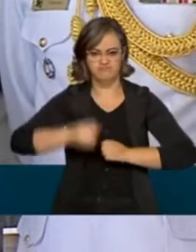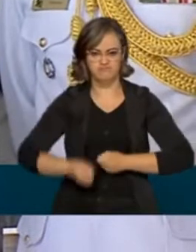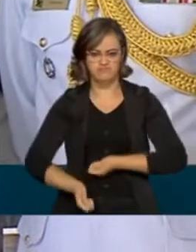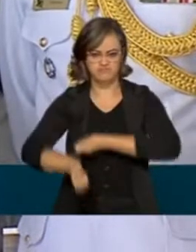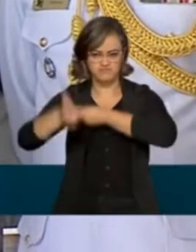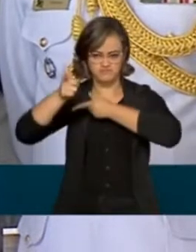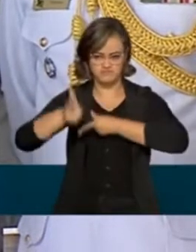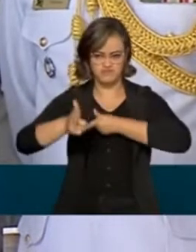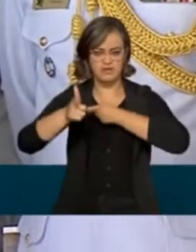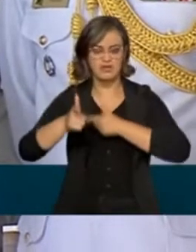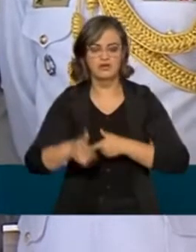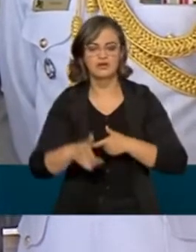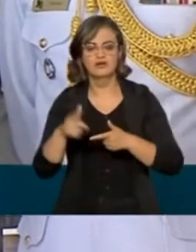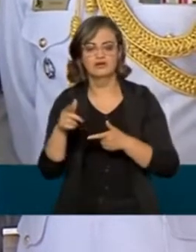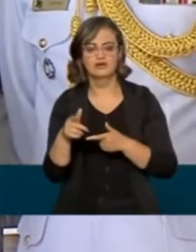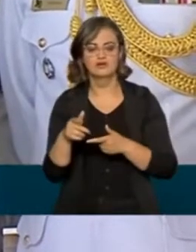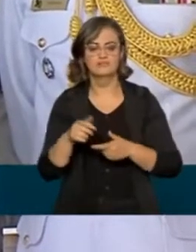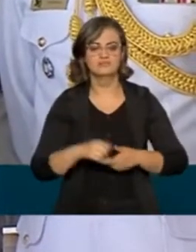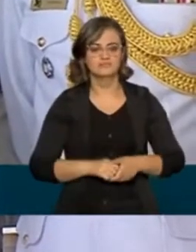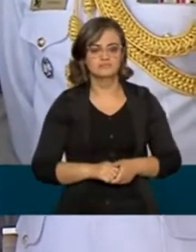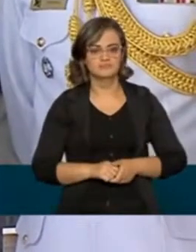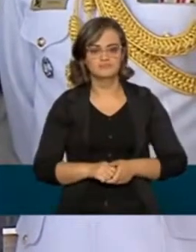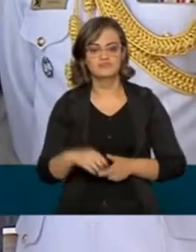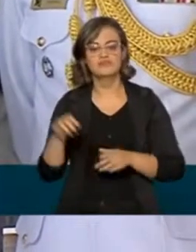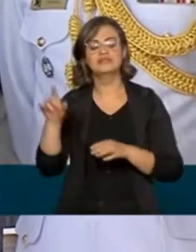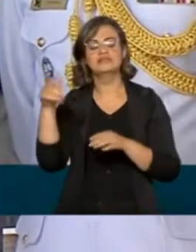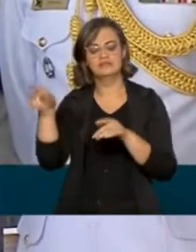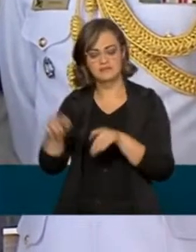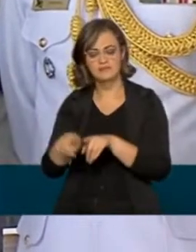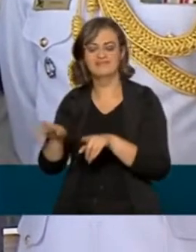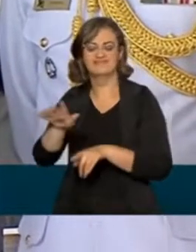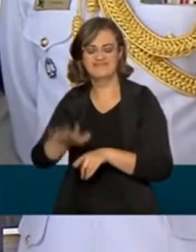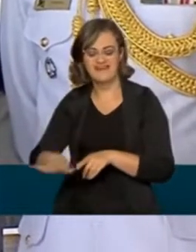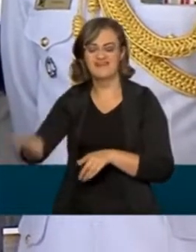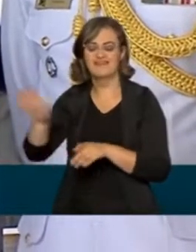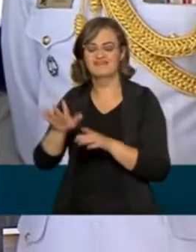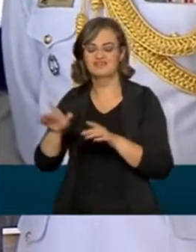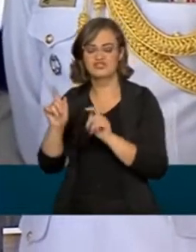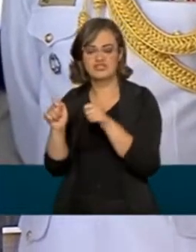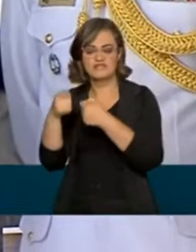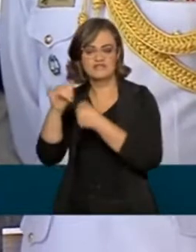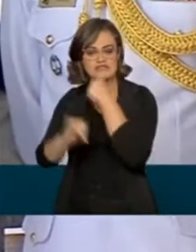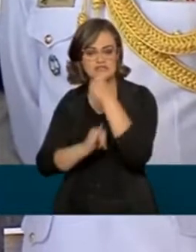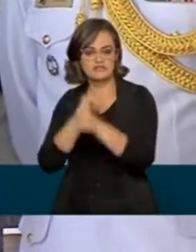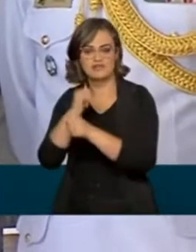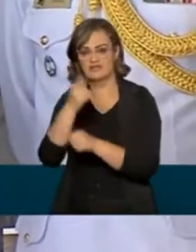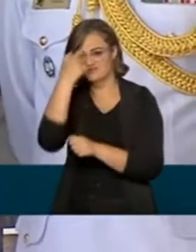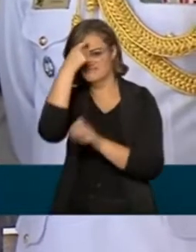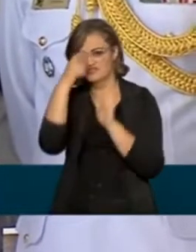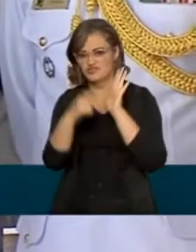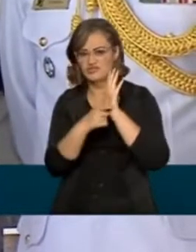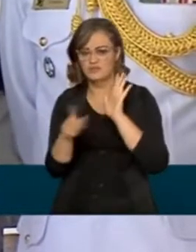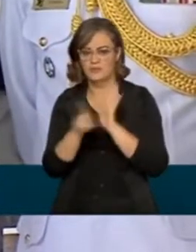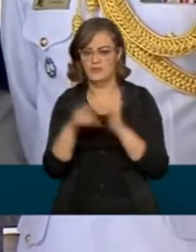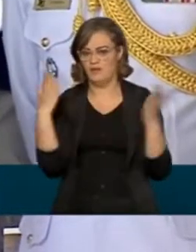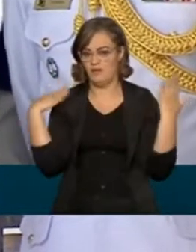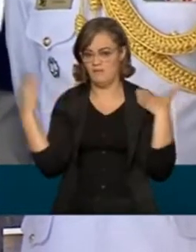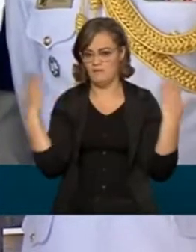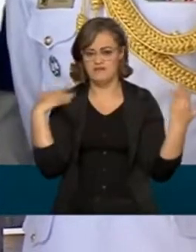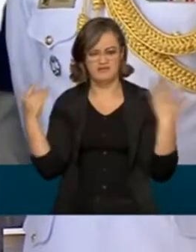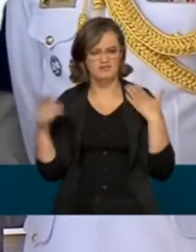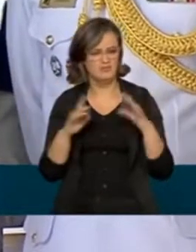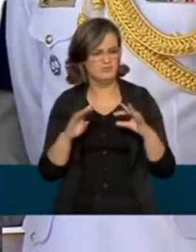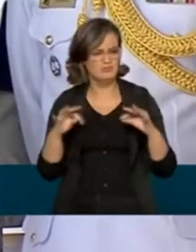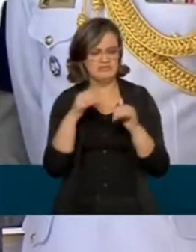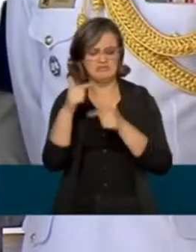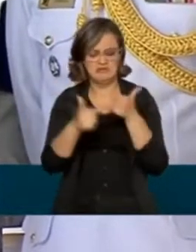no âmbito do PROAD Sumos e do Setor de Defesa Cibernético e Inteligência da Marinha. Outro aspecto